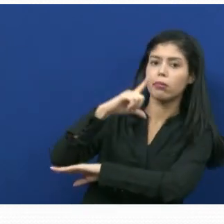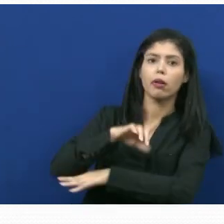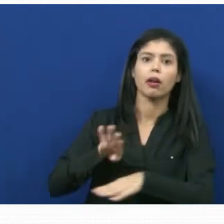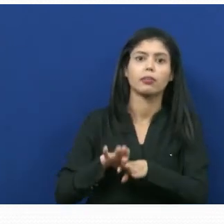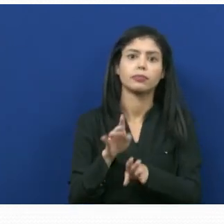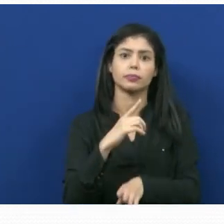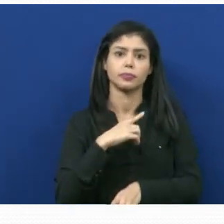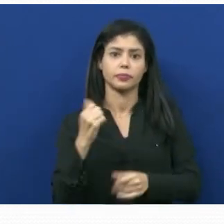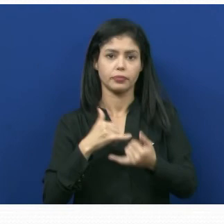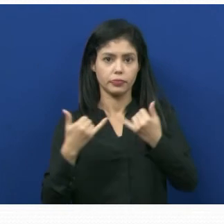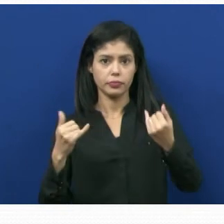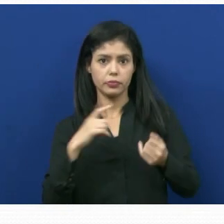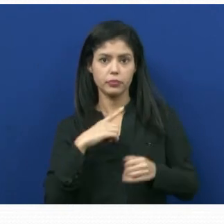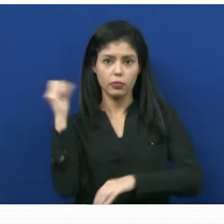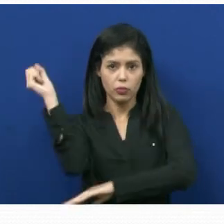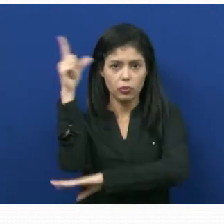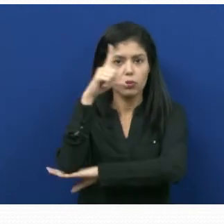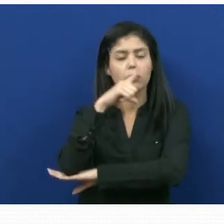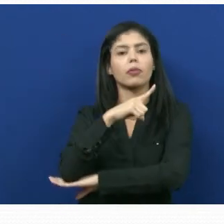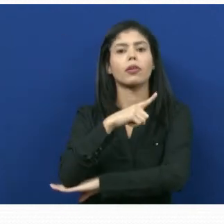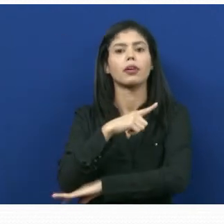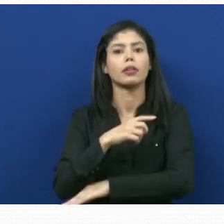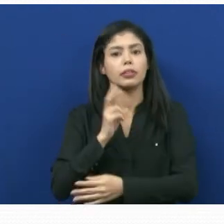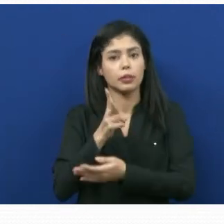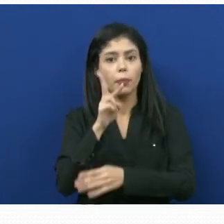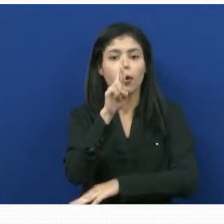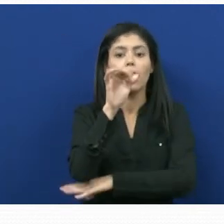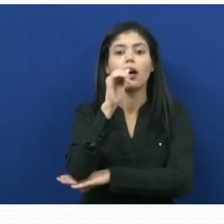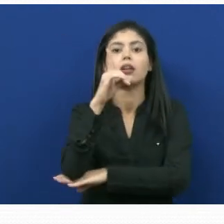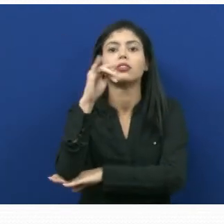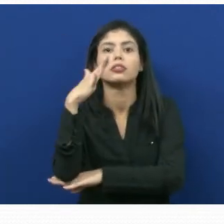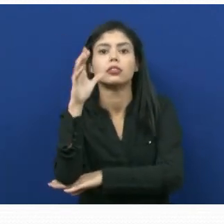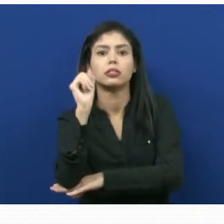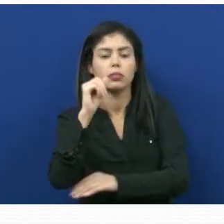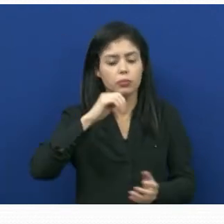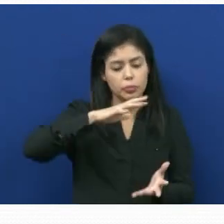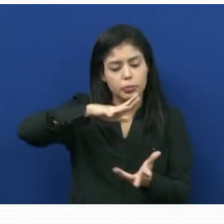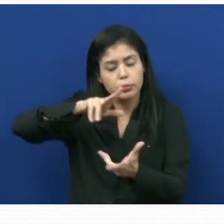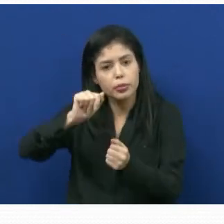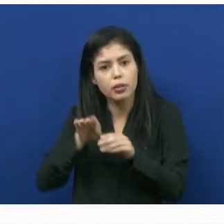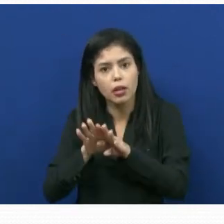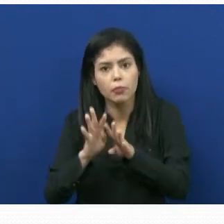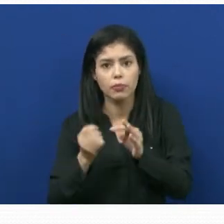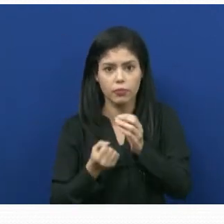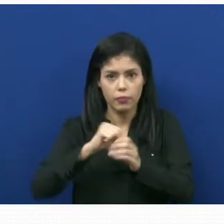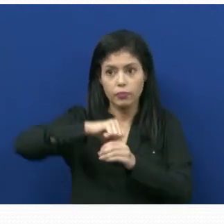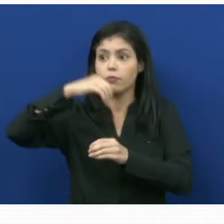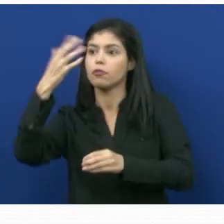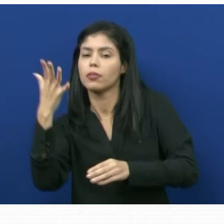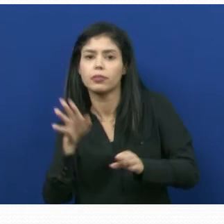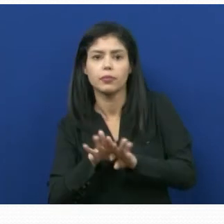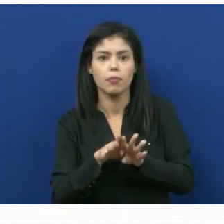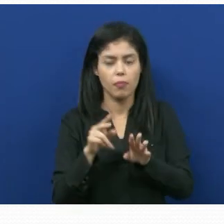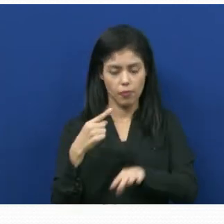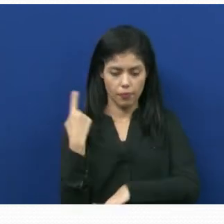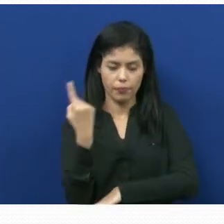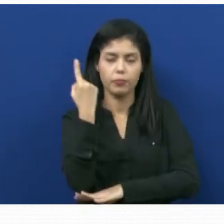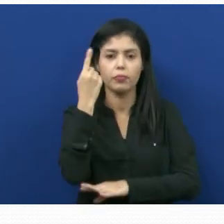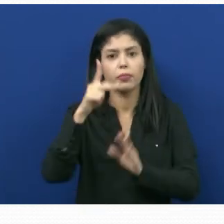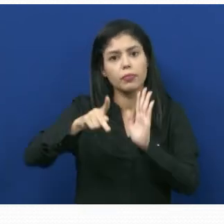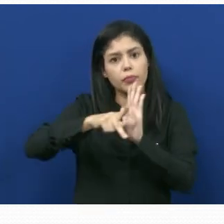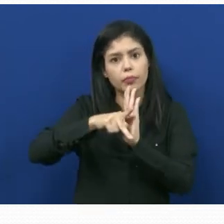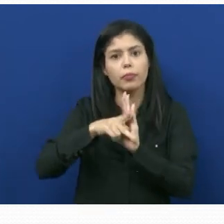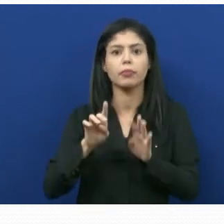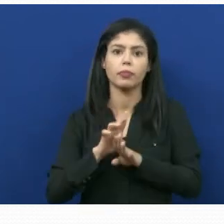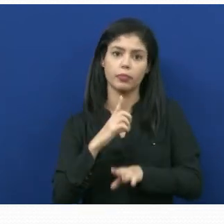energia ela vem do Sol por meio de radiação e viaja pelo espaço. Até porque é a única maneira possível